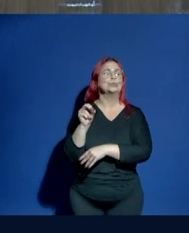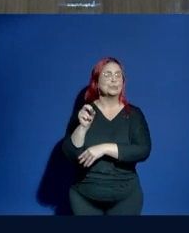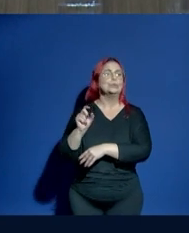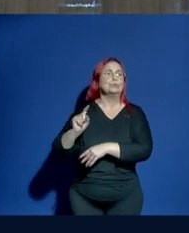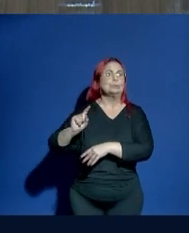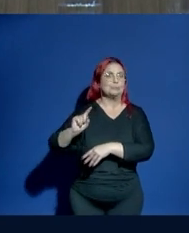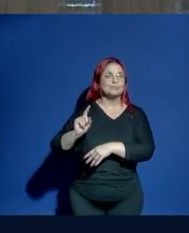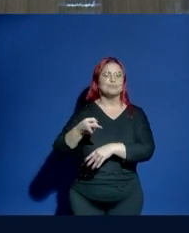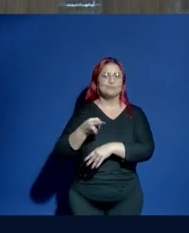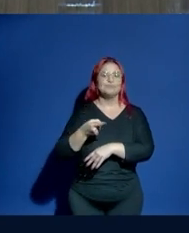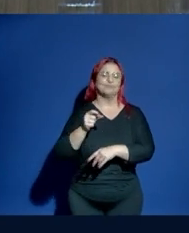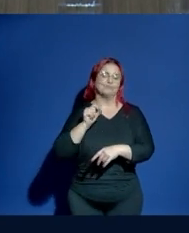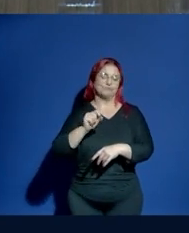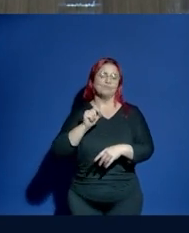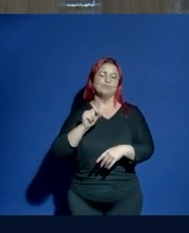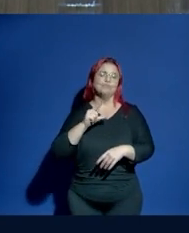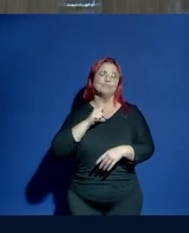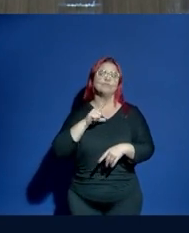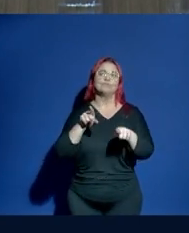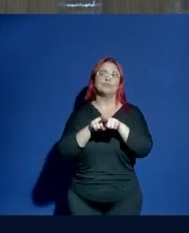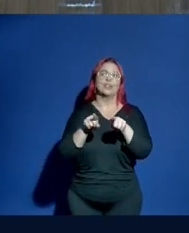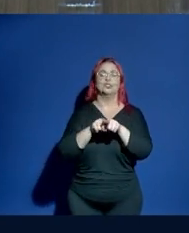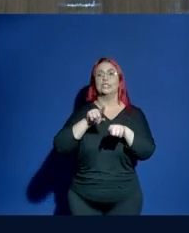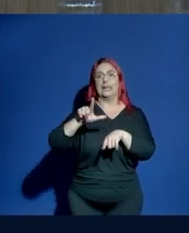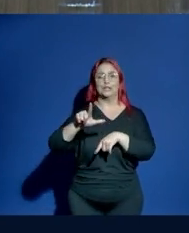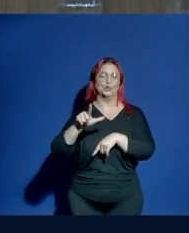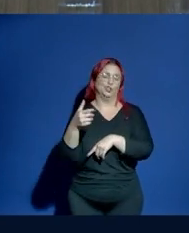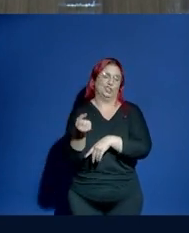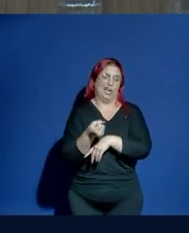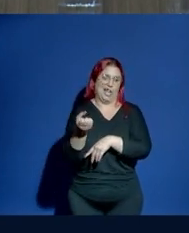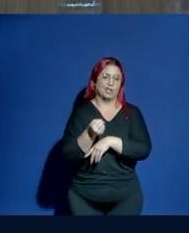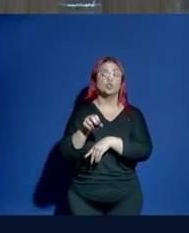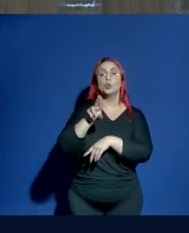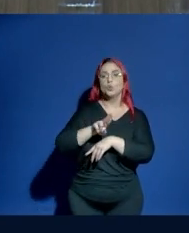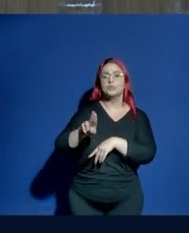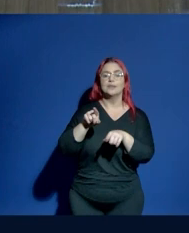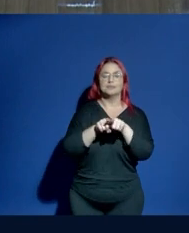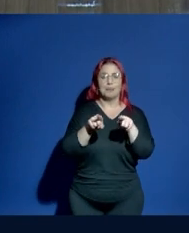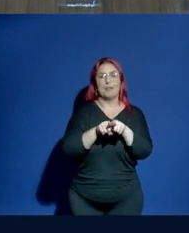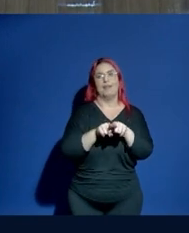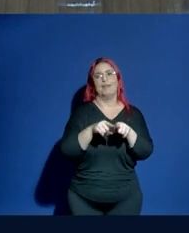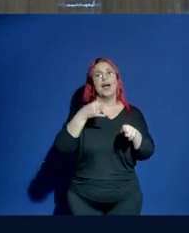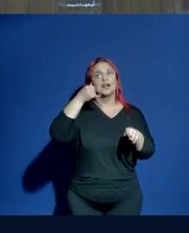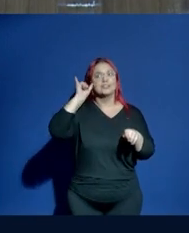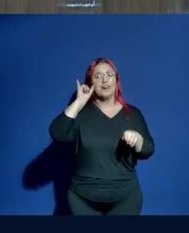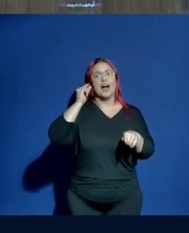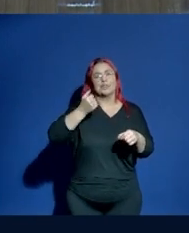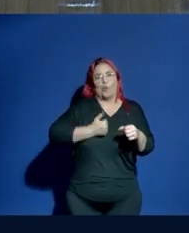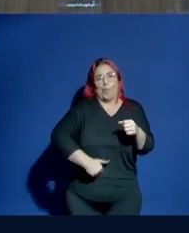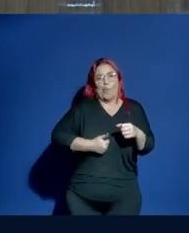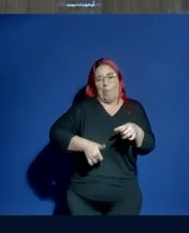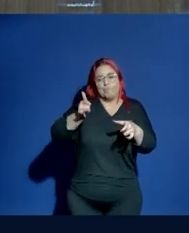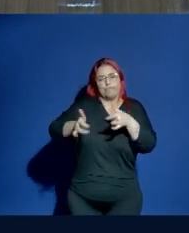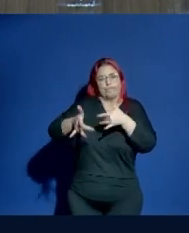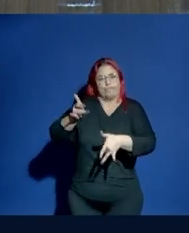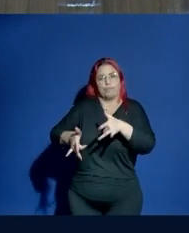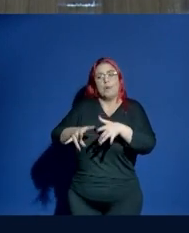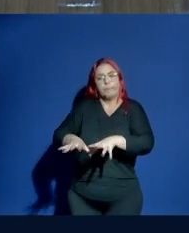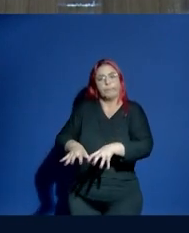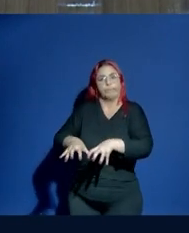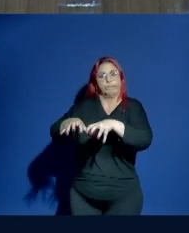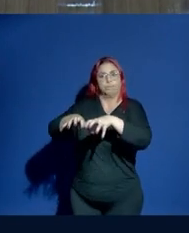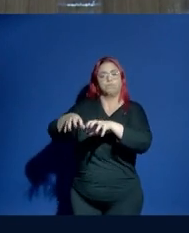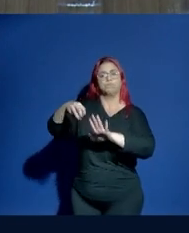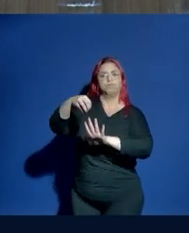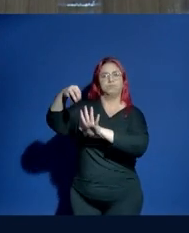então nós temos um projeto de biogás utilizando os dejetos dessas vacas e tem